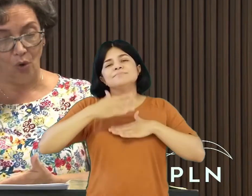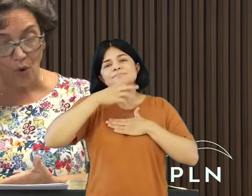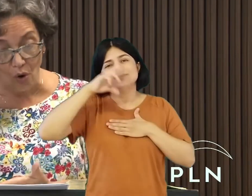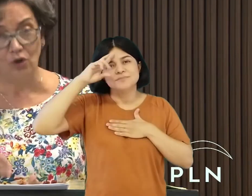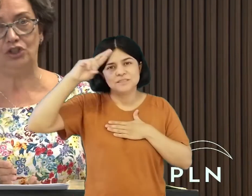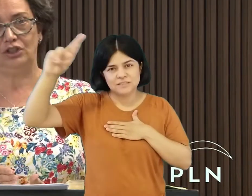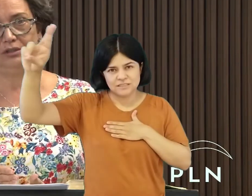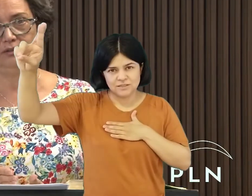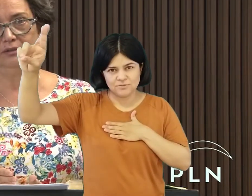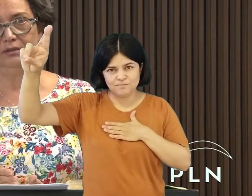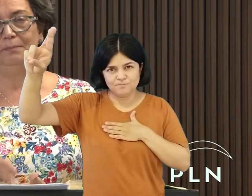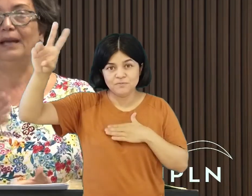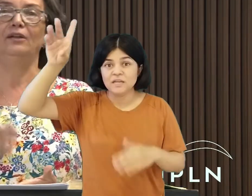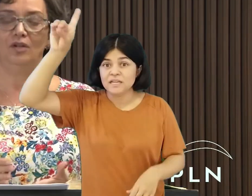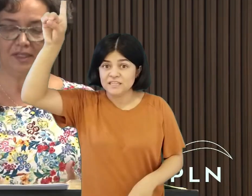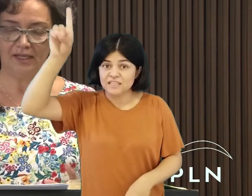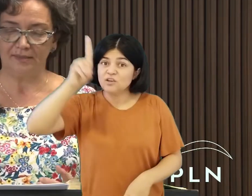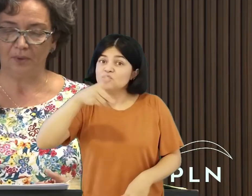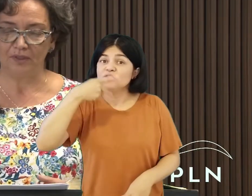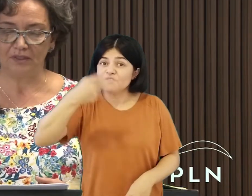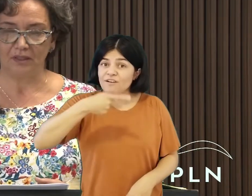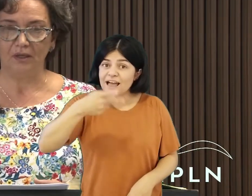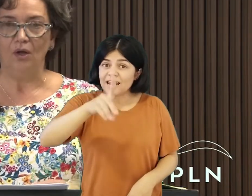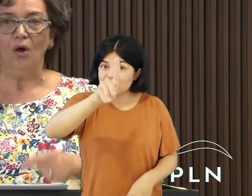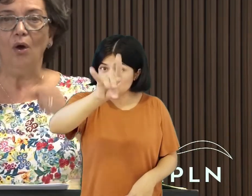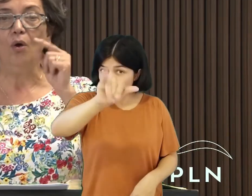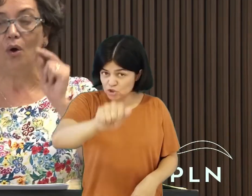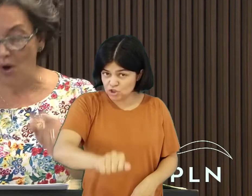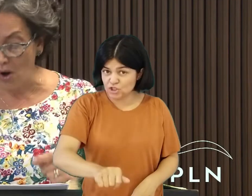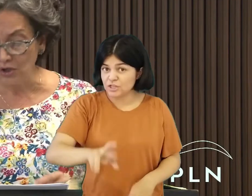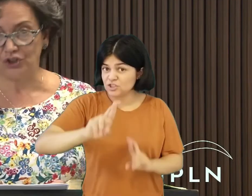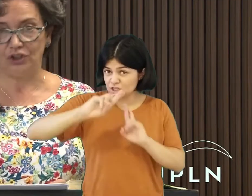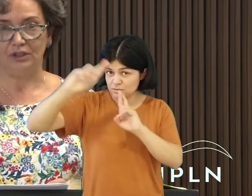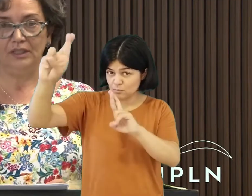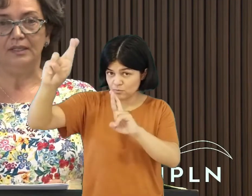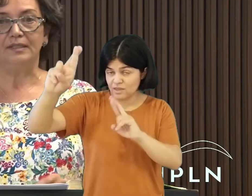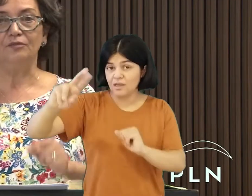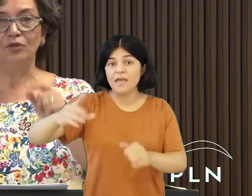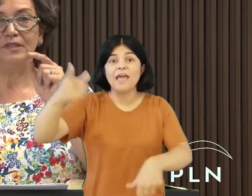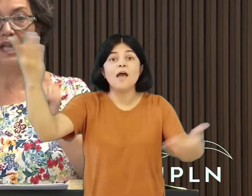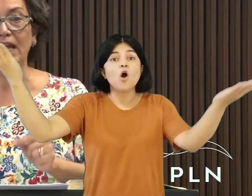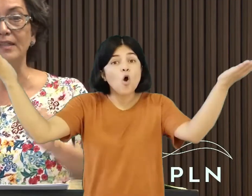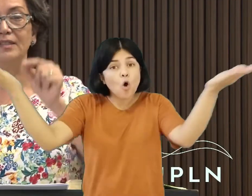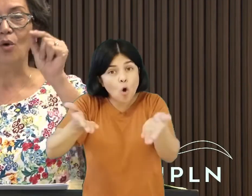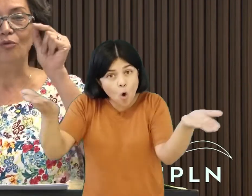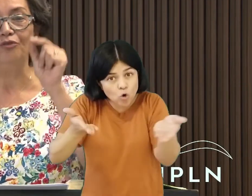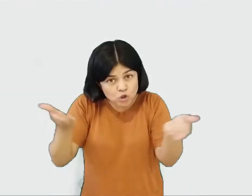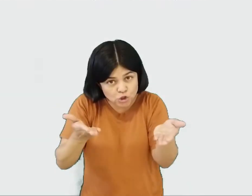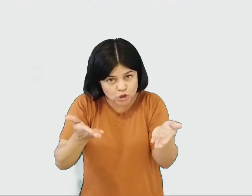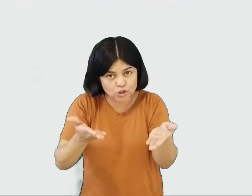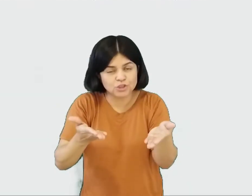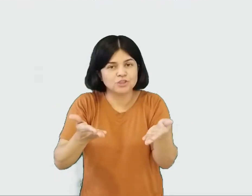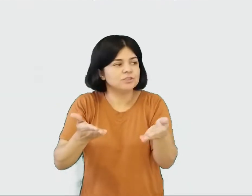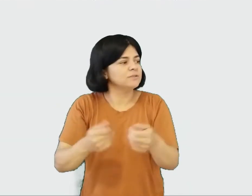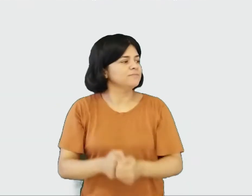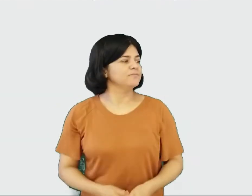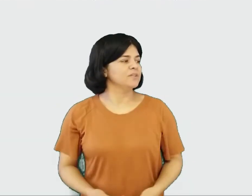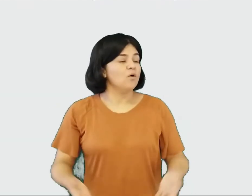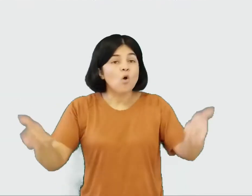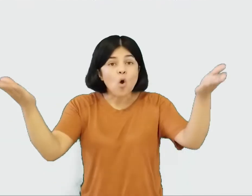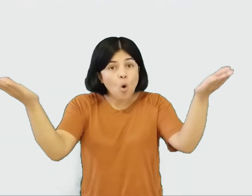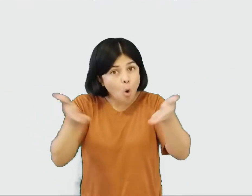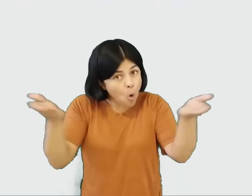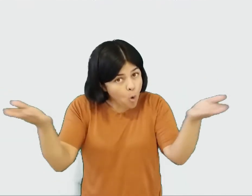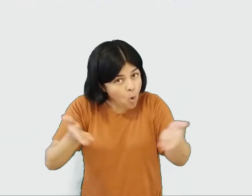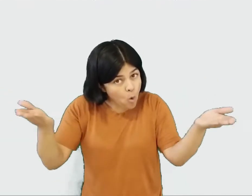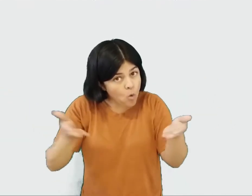de hoje para a nossa resposta. Hoje, se vocês ouvirem a sua